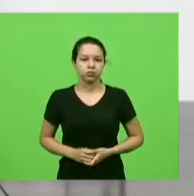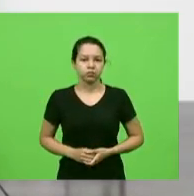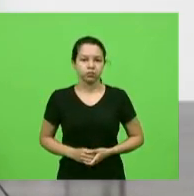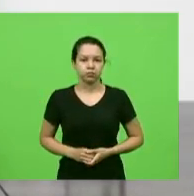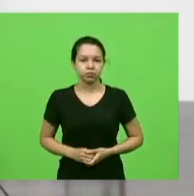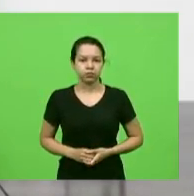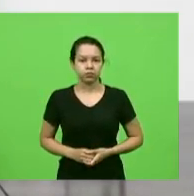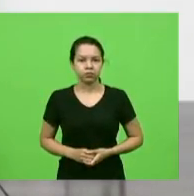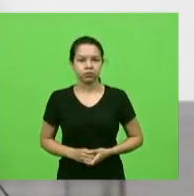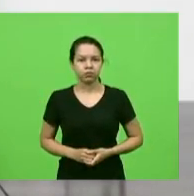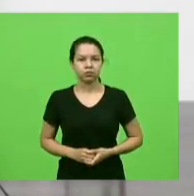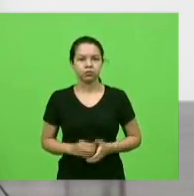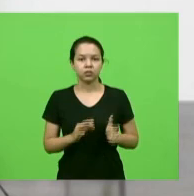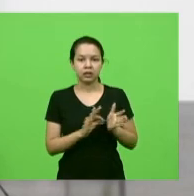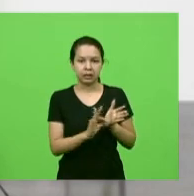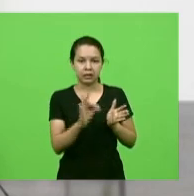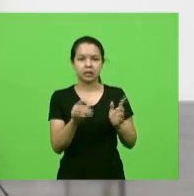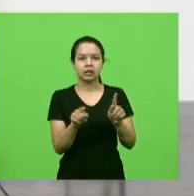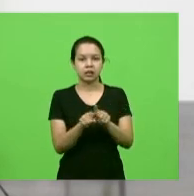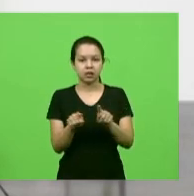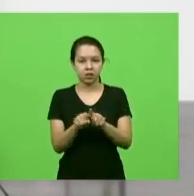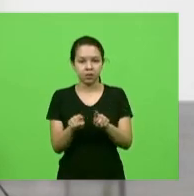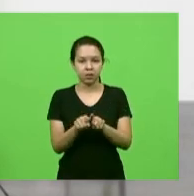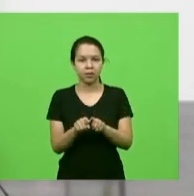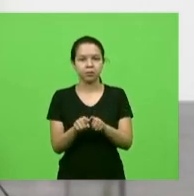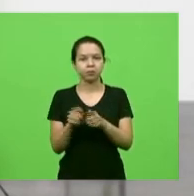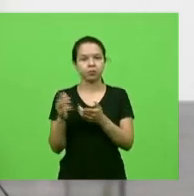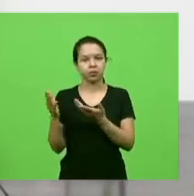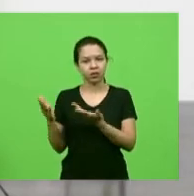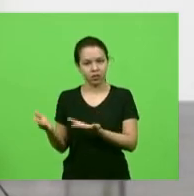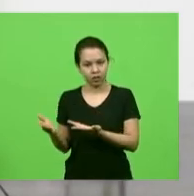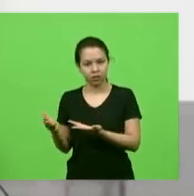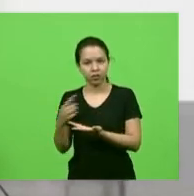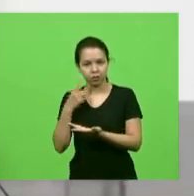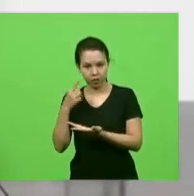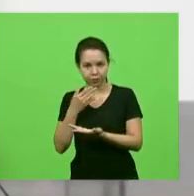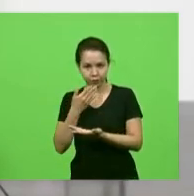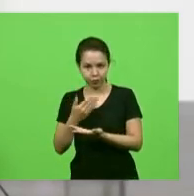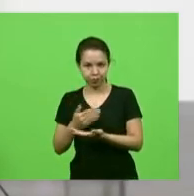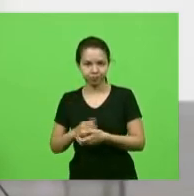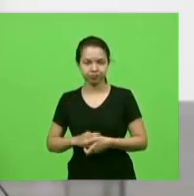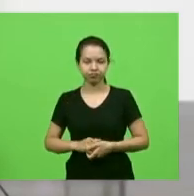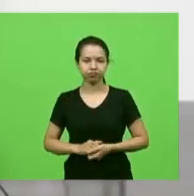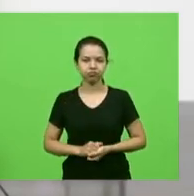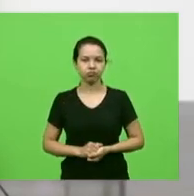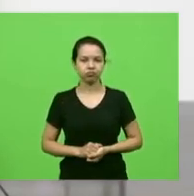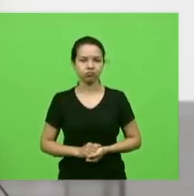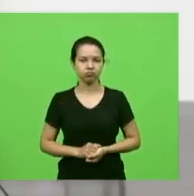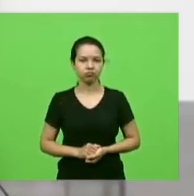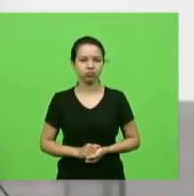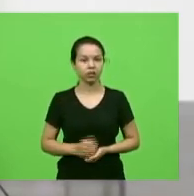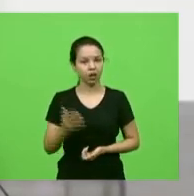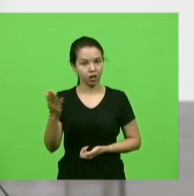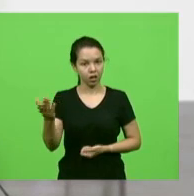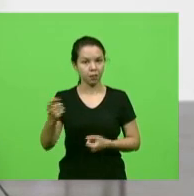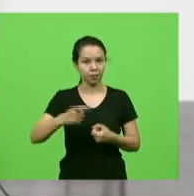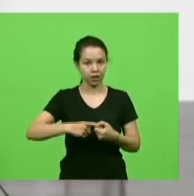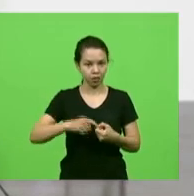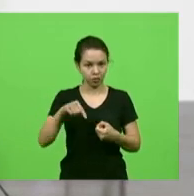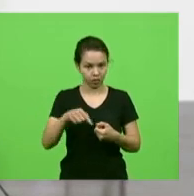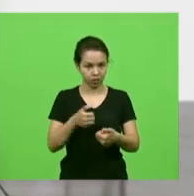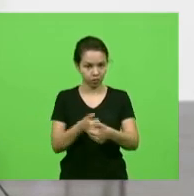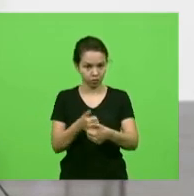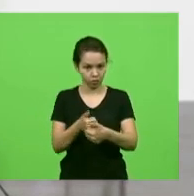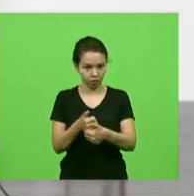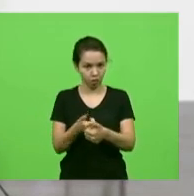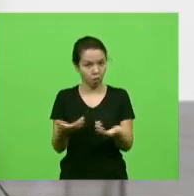Destaca, Sua Excelência, o deputado requerente, que um membro deste tribunal, dada a sua atual condição de